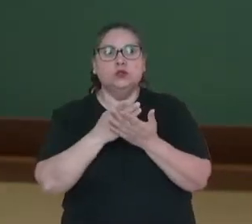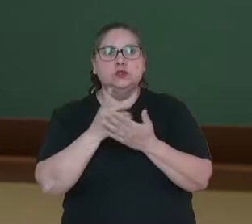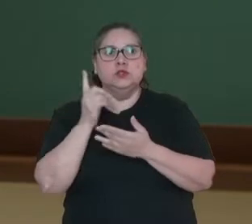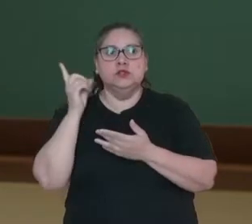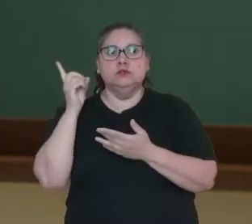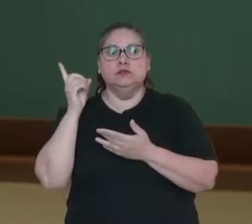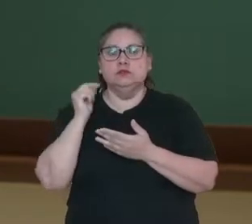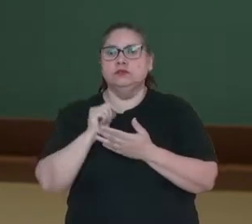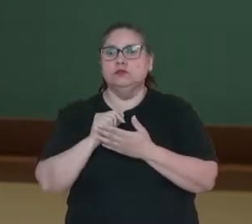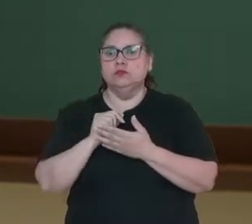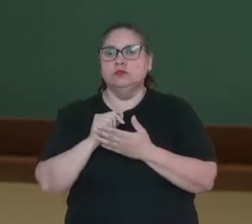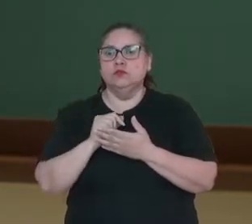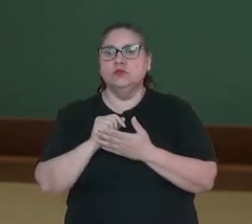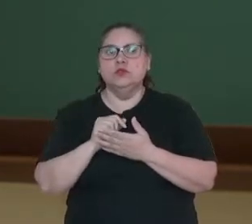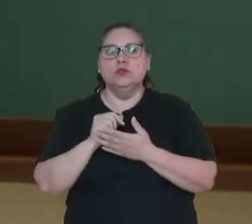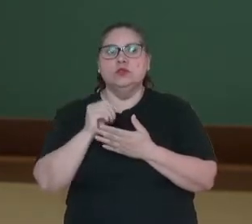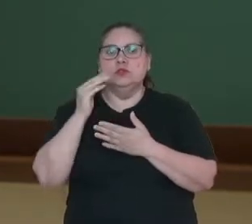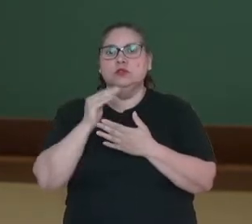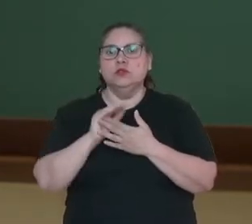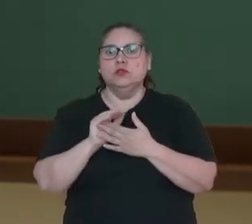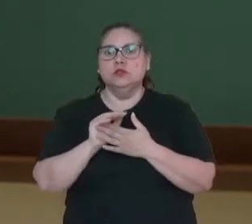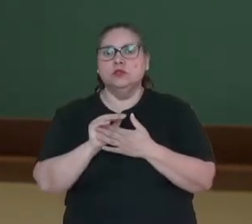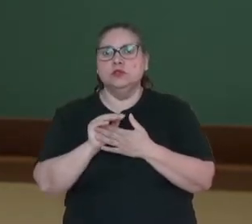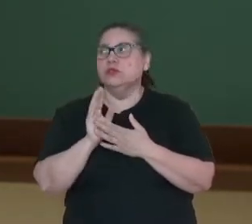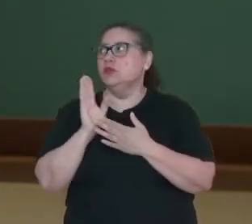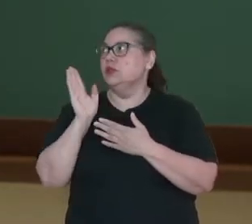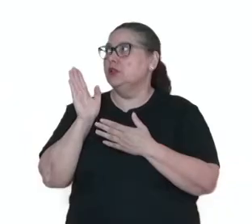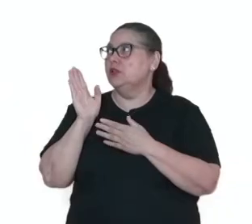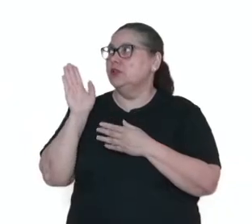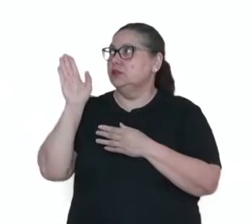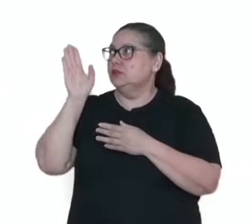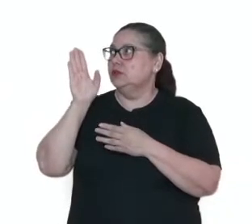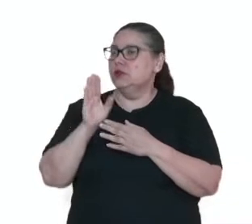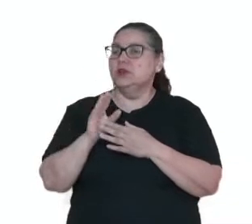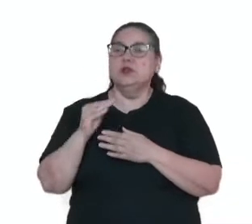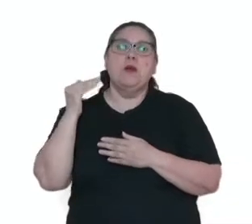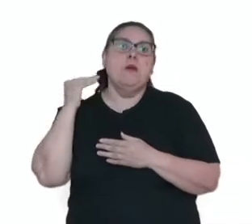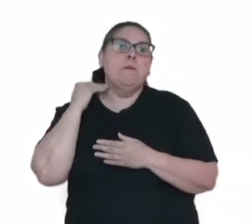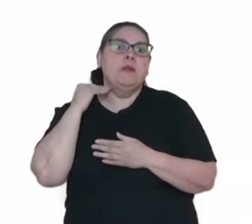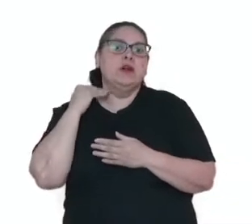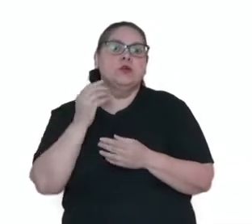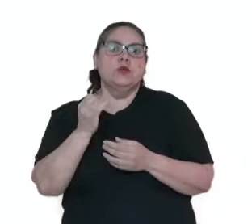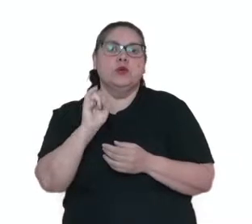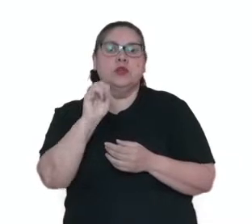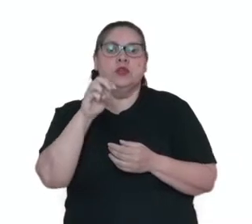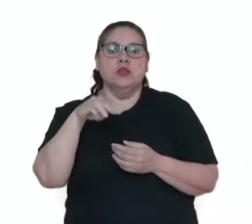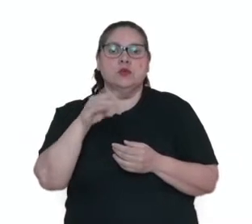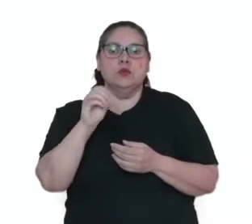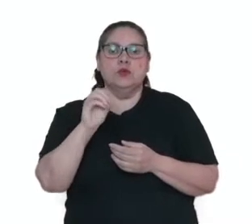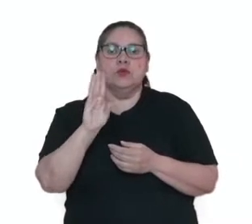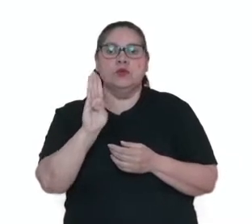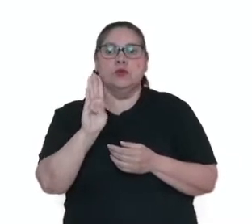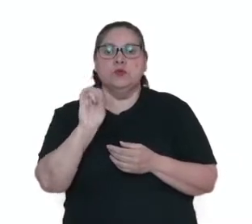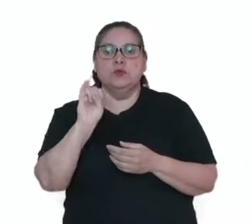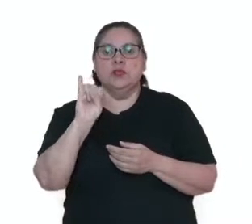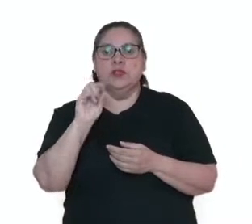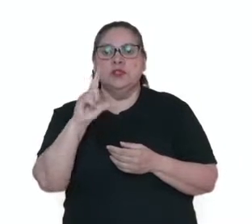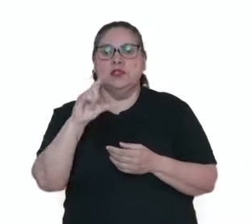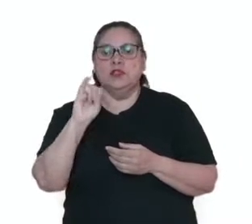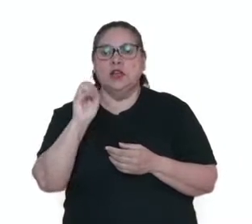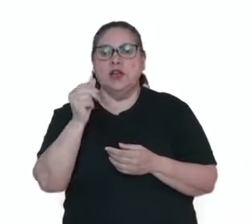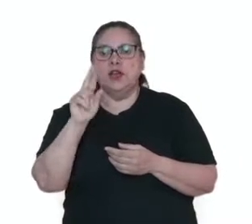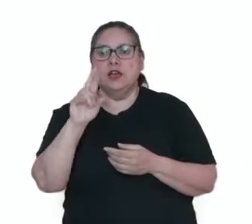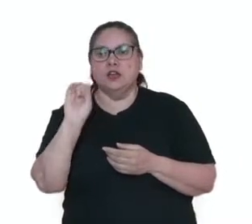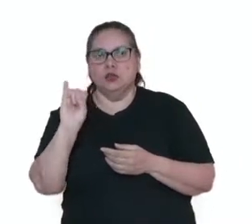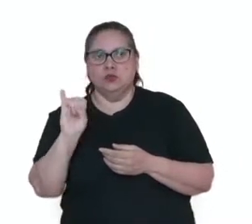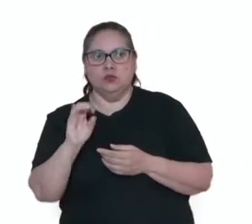aqui, superior esquerdo, Banco Imobiliário. Esse tá fácil, né? O nome até já tá ali. Ao lado